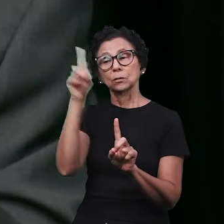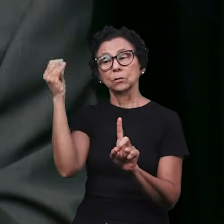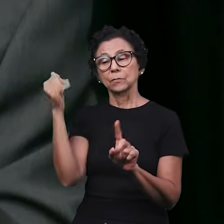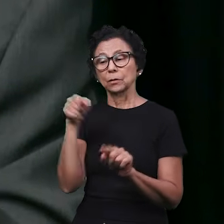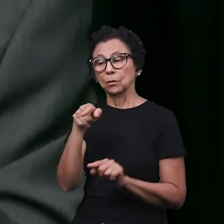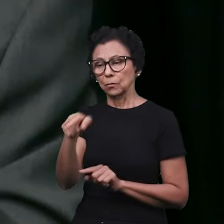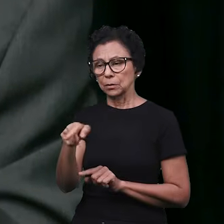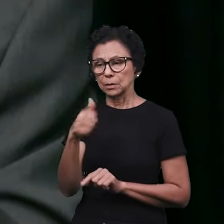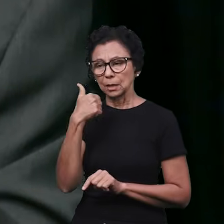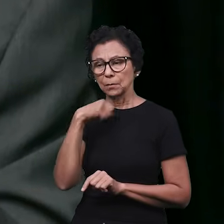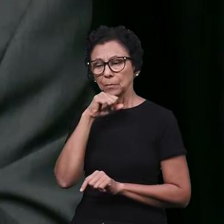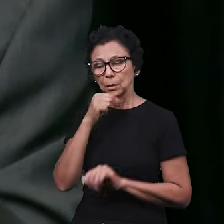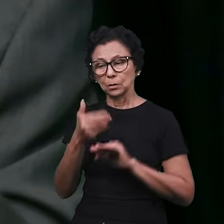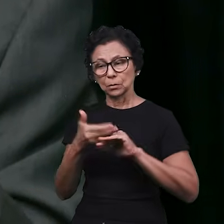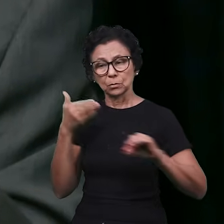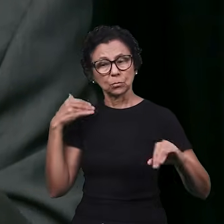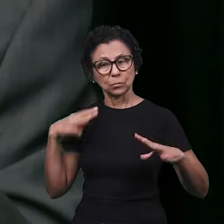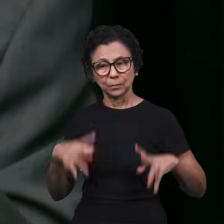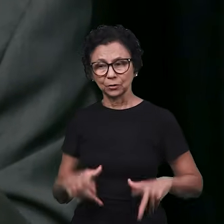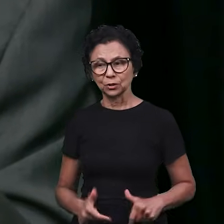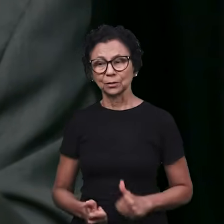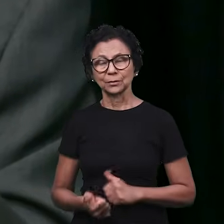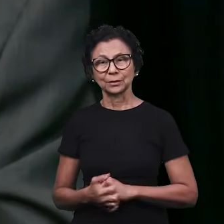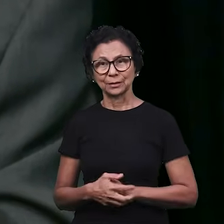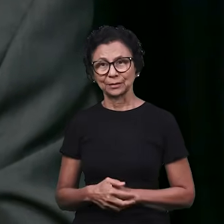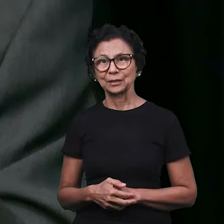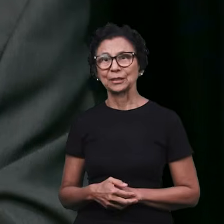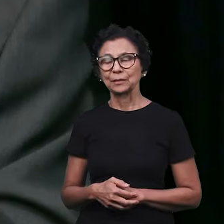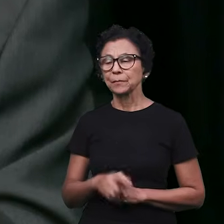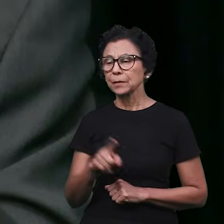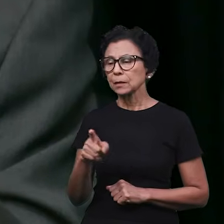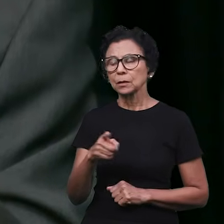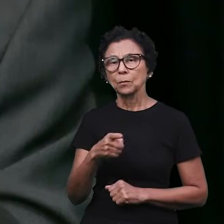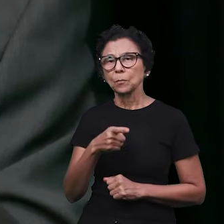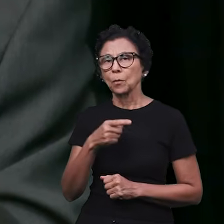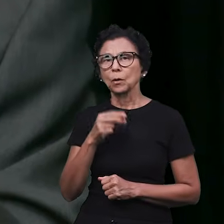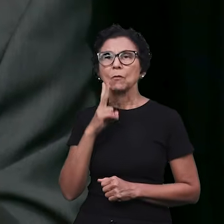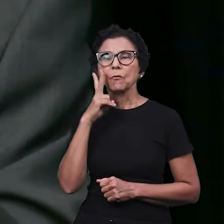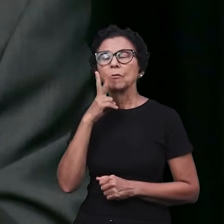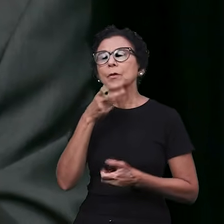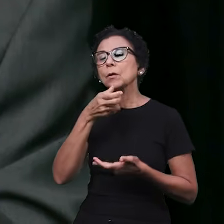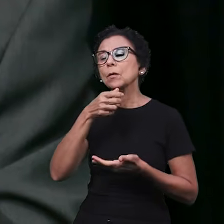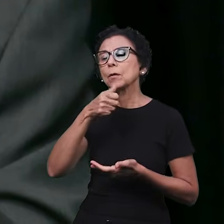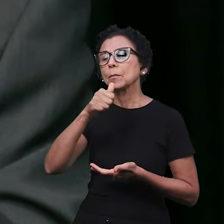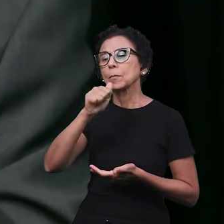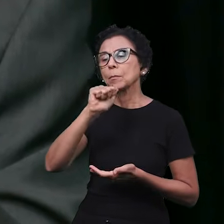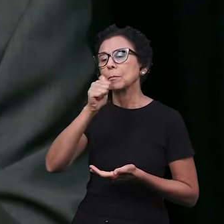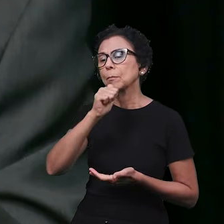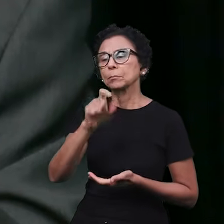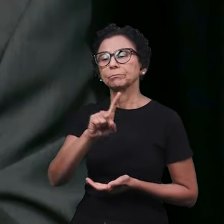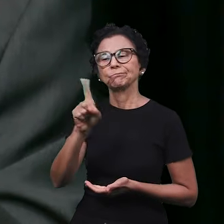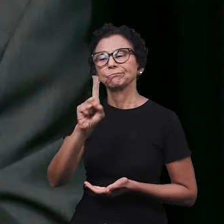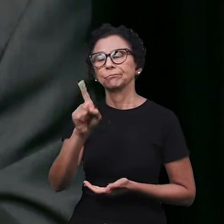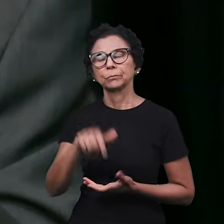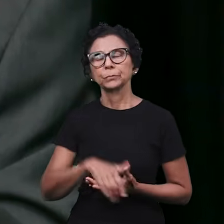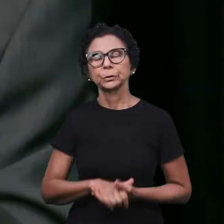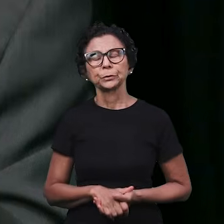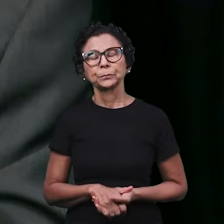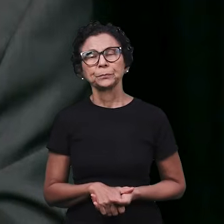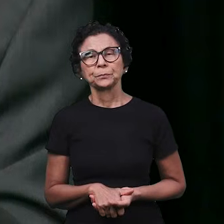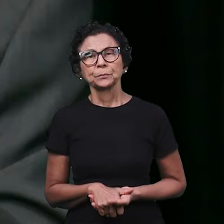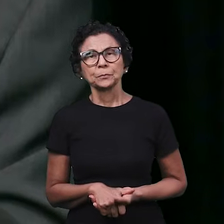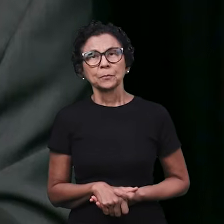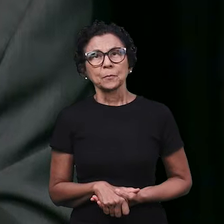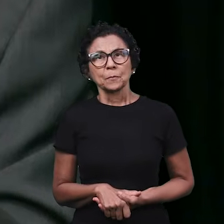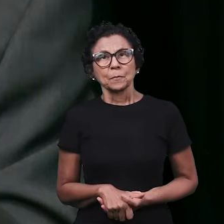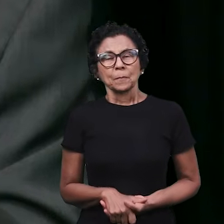vida, porque o nazireado começava nela. Você não vai beber vinho também. E é muito interessante, porque se a